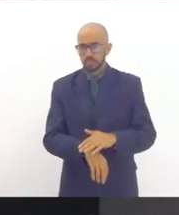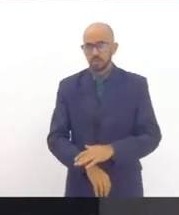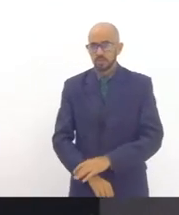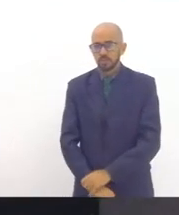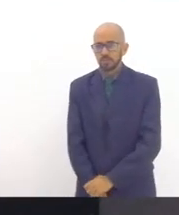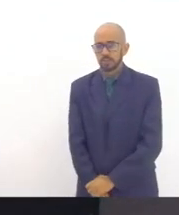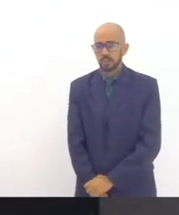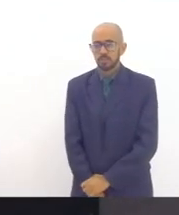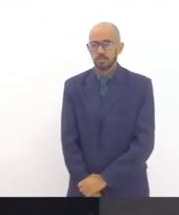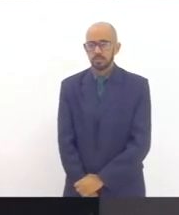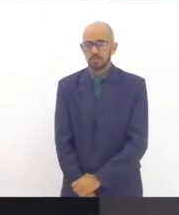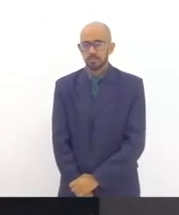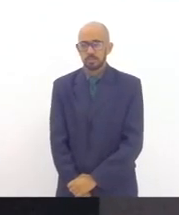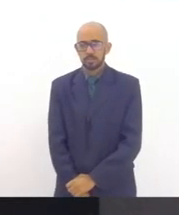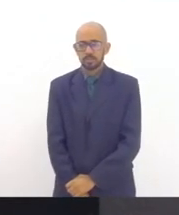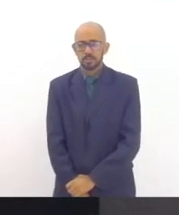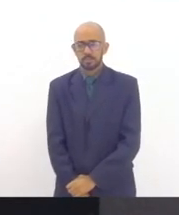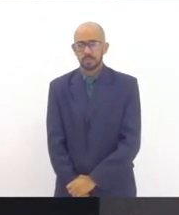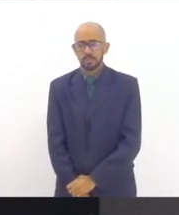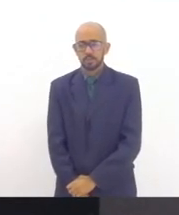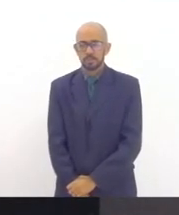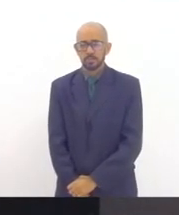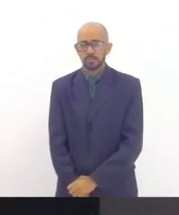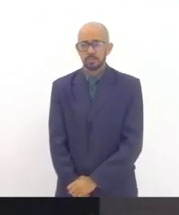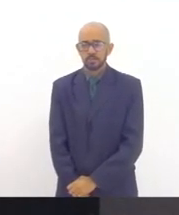É porque o Ablo está abrindo esse arquivo.